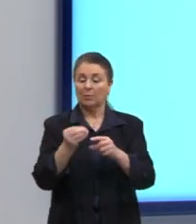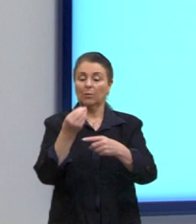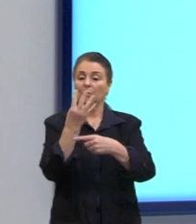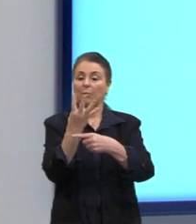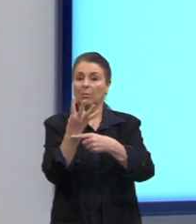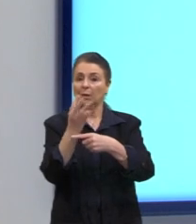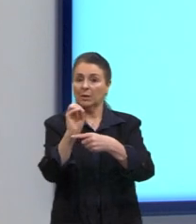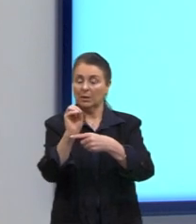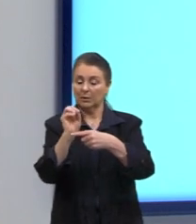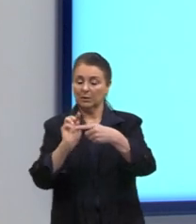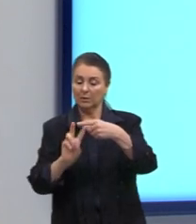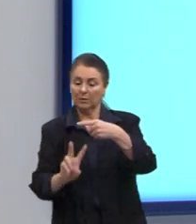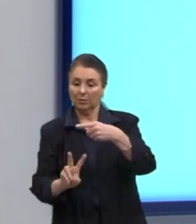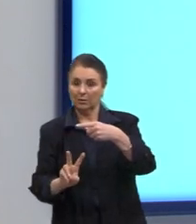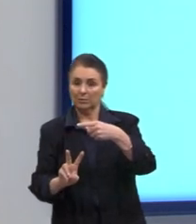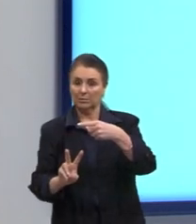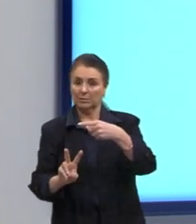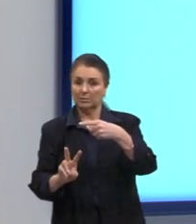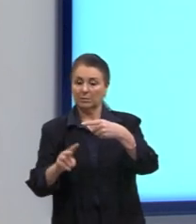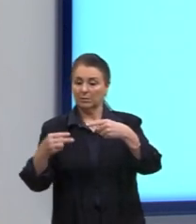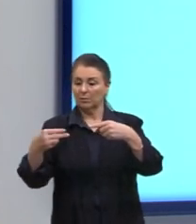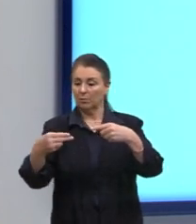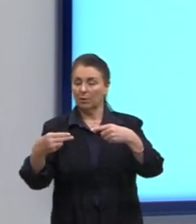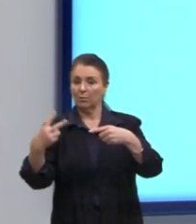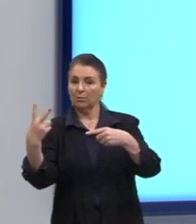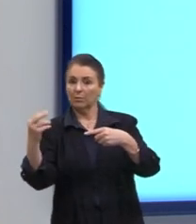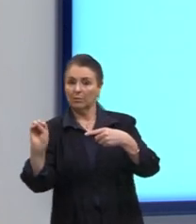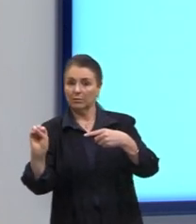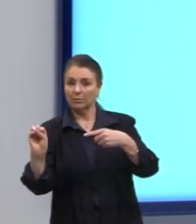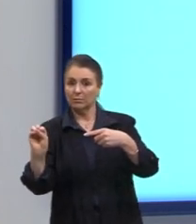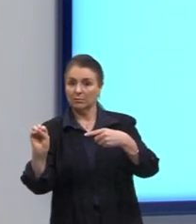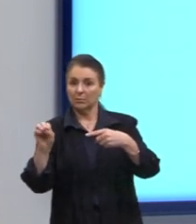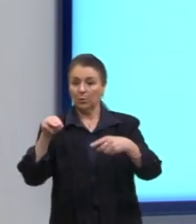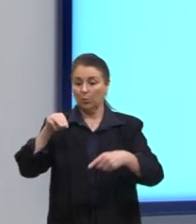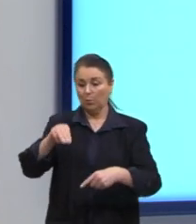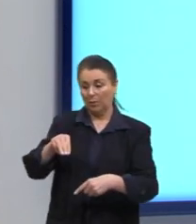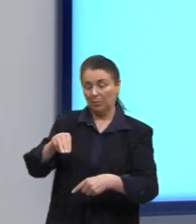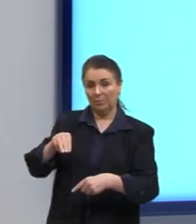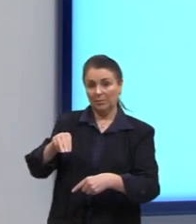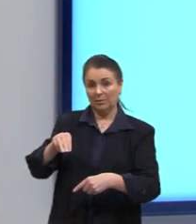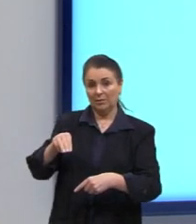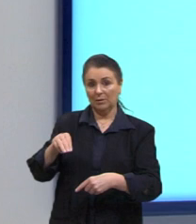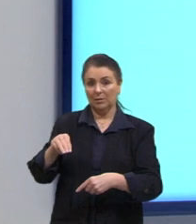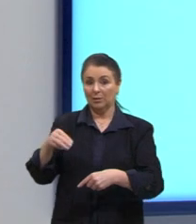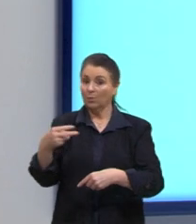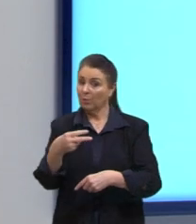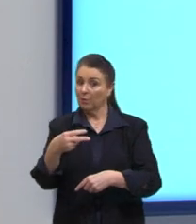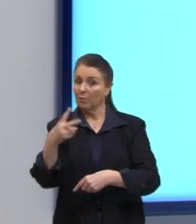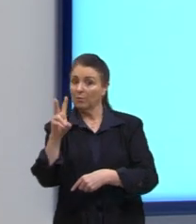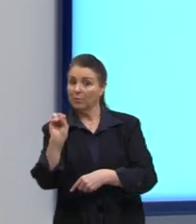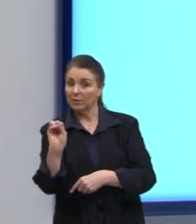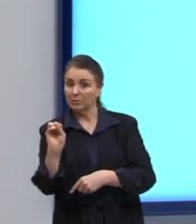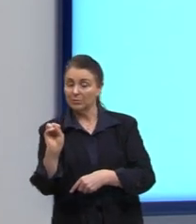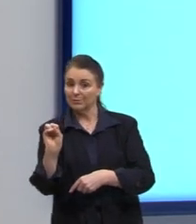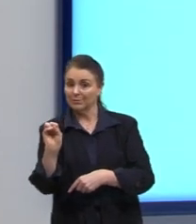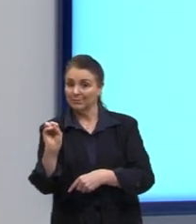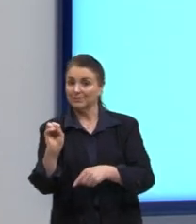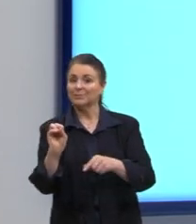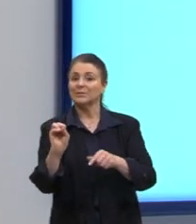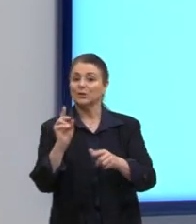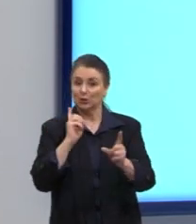que dá 20 descobrimos ali o mm é igual a 20 com isso eu tenho a nossa